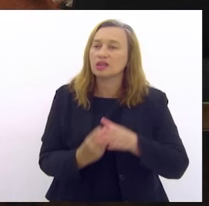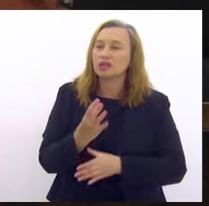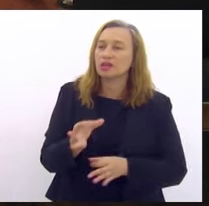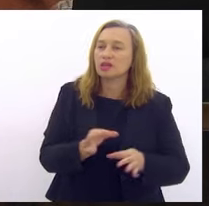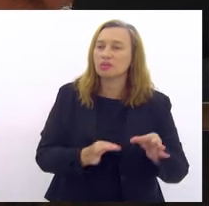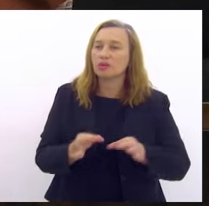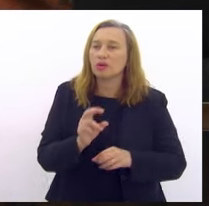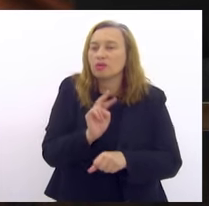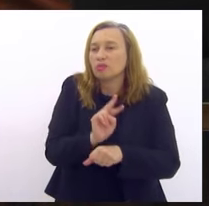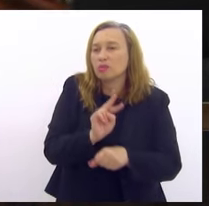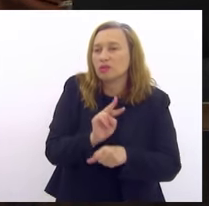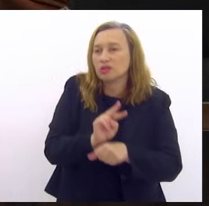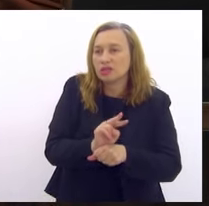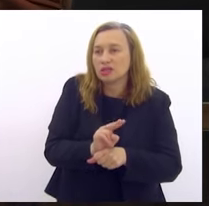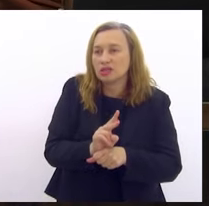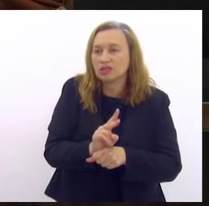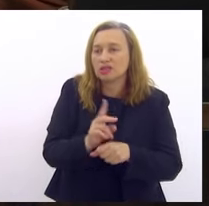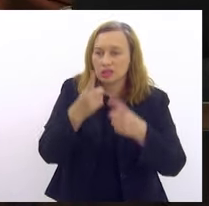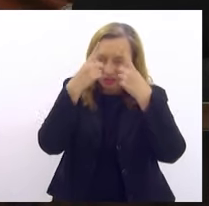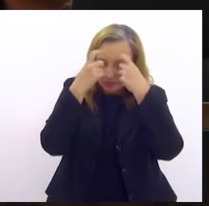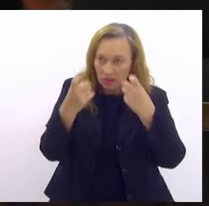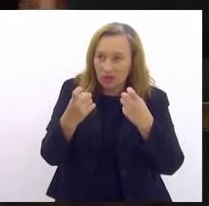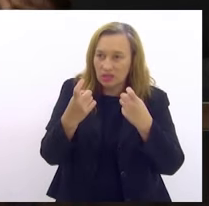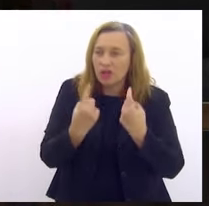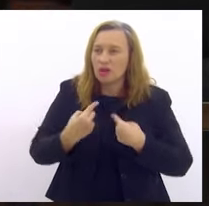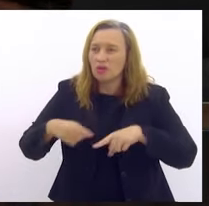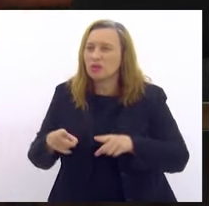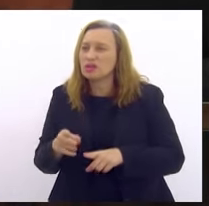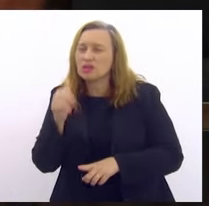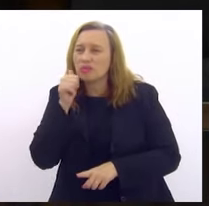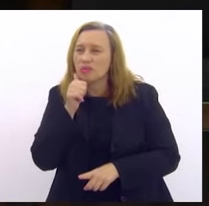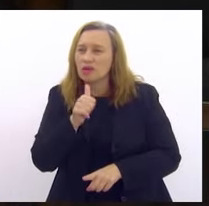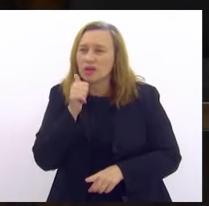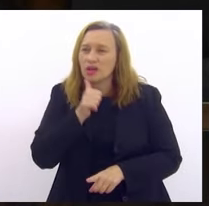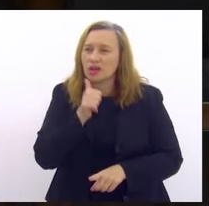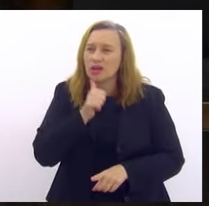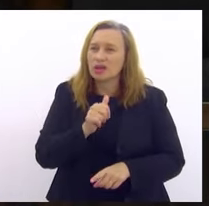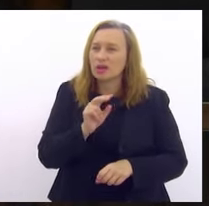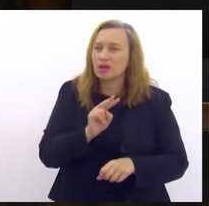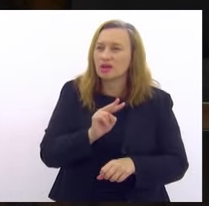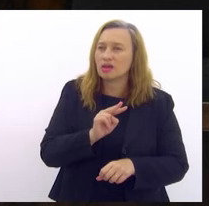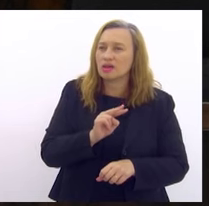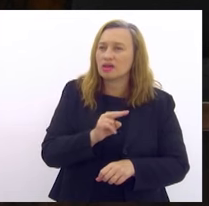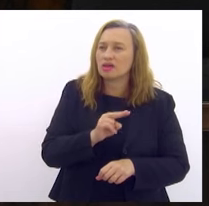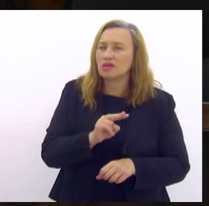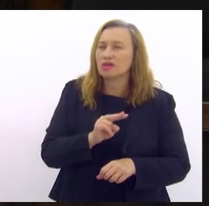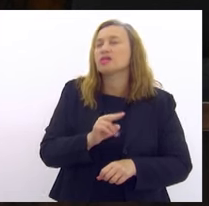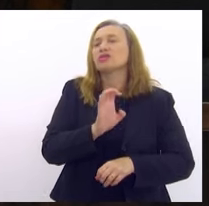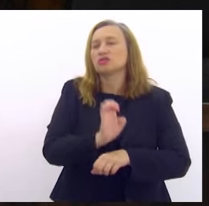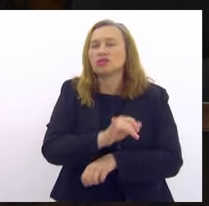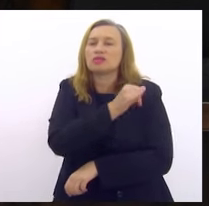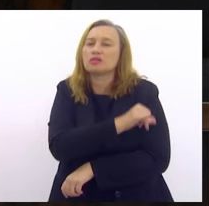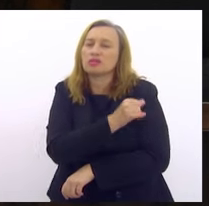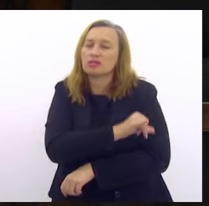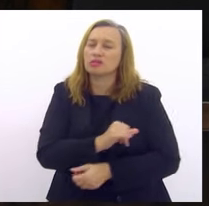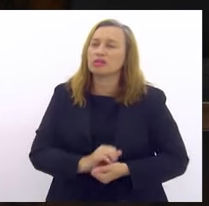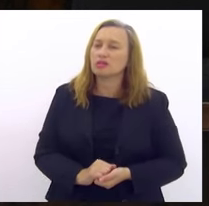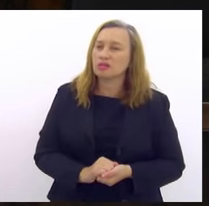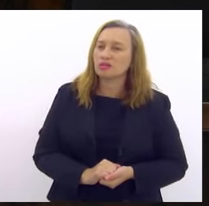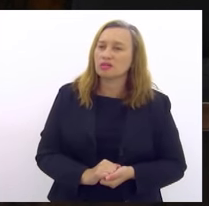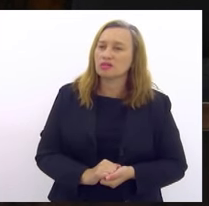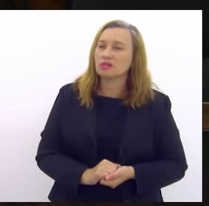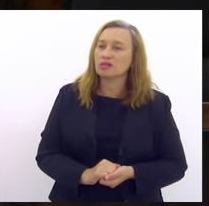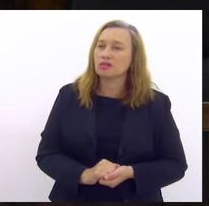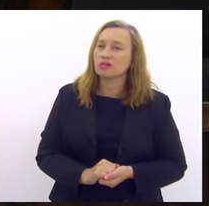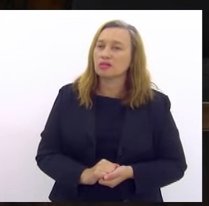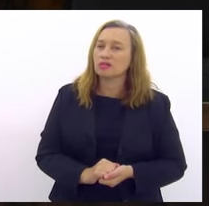de prevenção à violência contra a mulher nos transportes remunerados privados individuais de passageiros no âmbito do Estado do Rio de Janeiro,